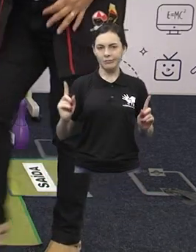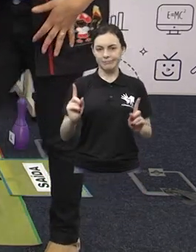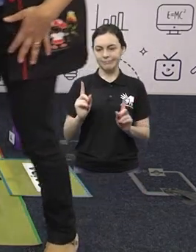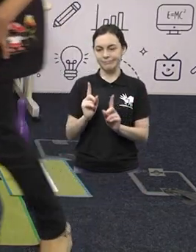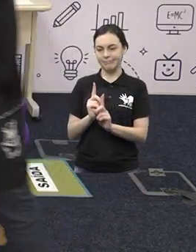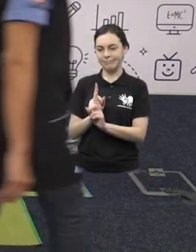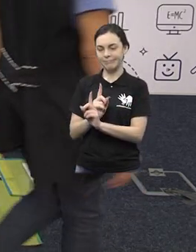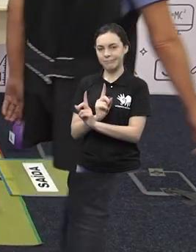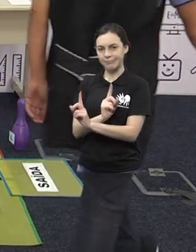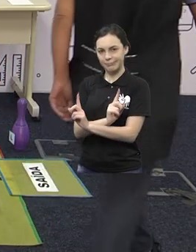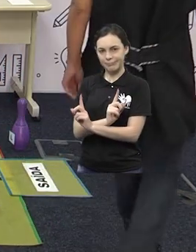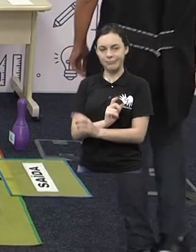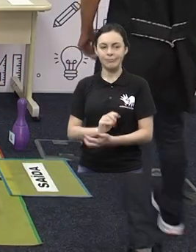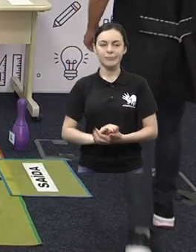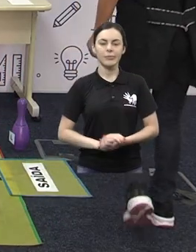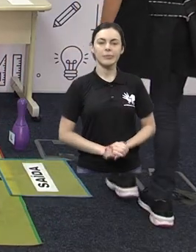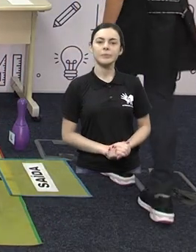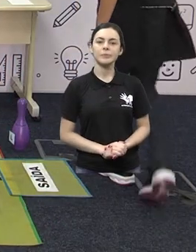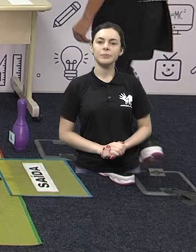Agora é minha vez.